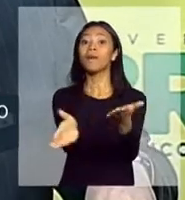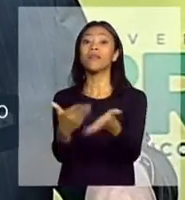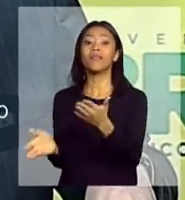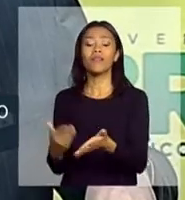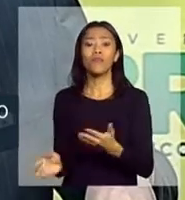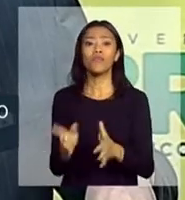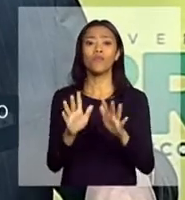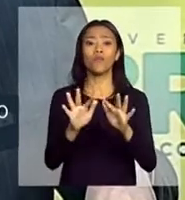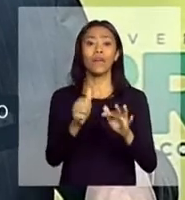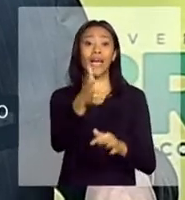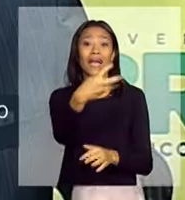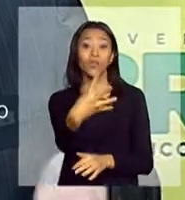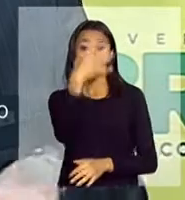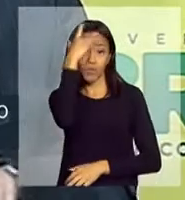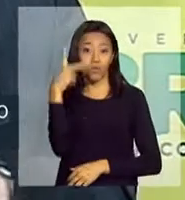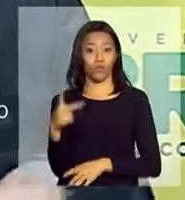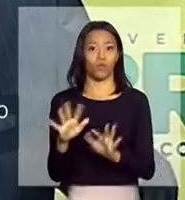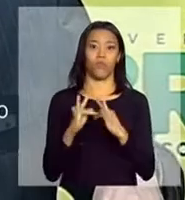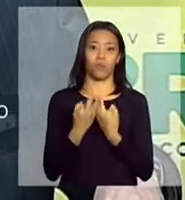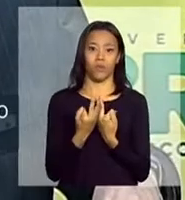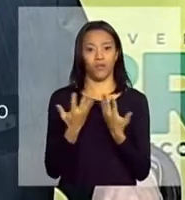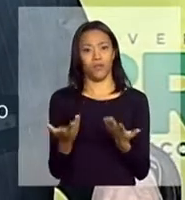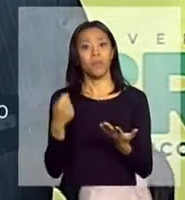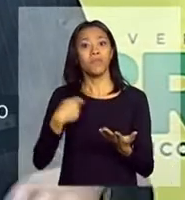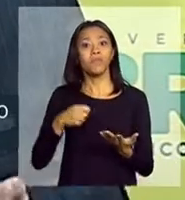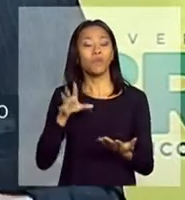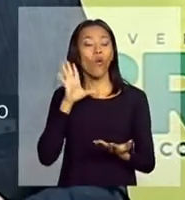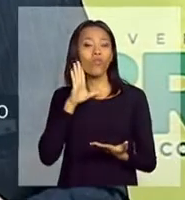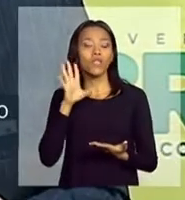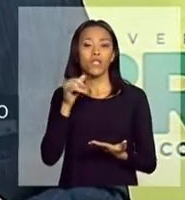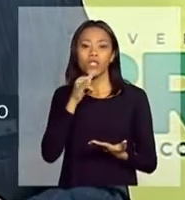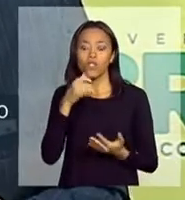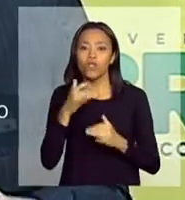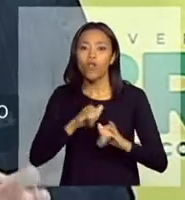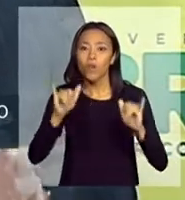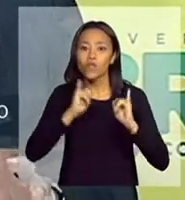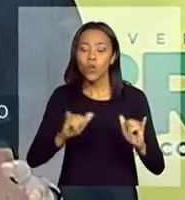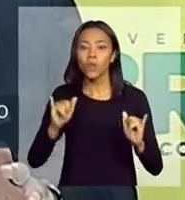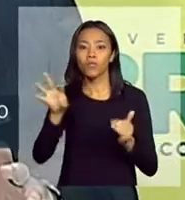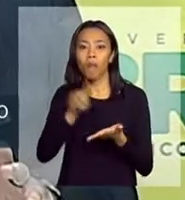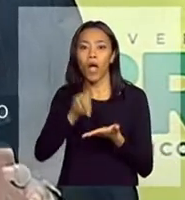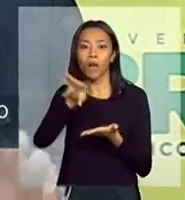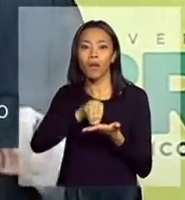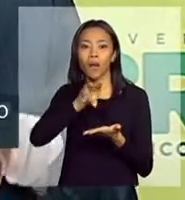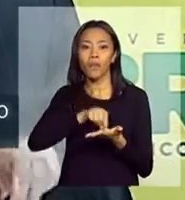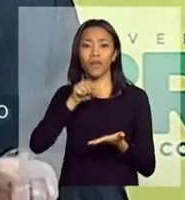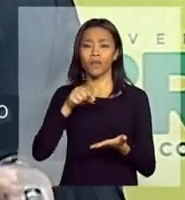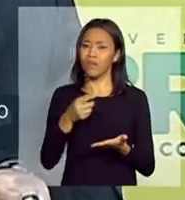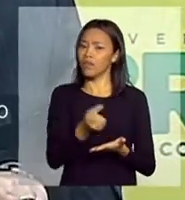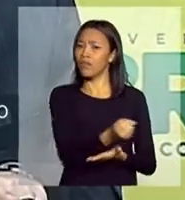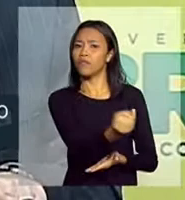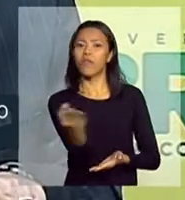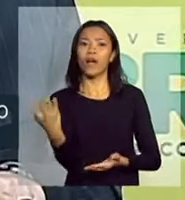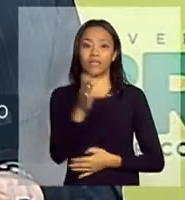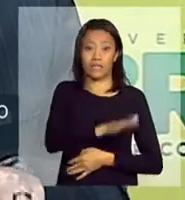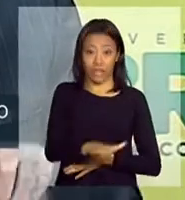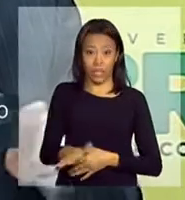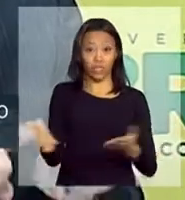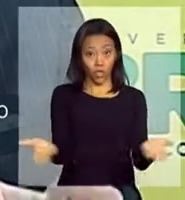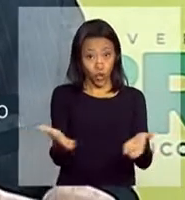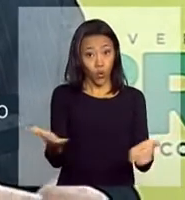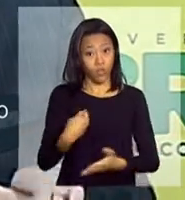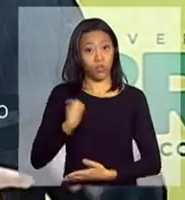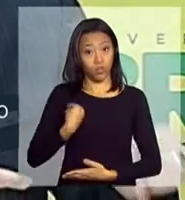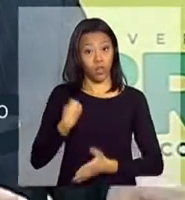parentes não desastre então é preciso ouvir esses depoimentos para ver o que que nós estamos falando porque tem muitas crianças que estão na escola